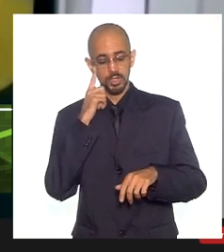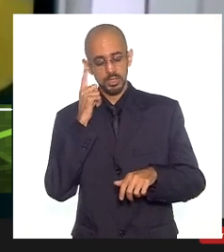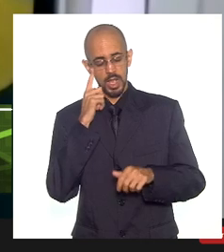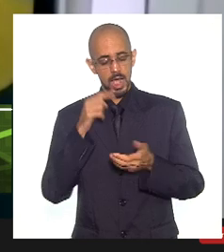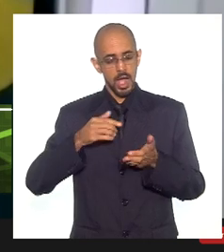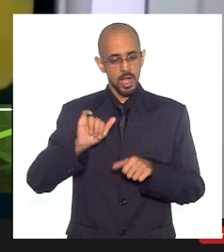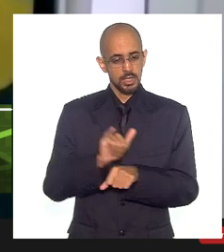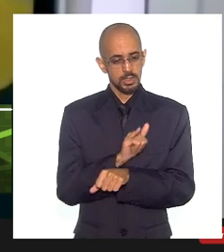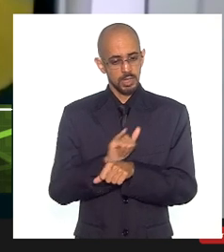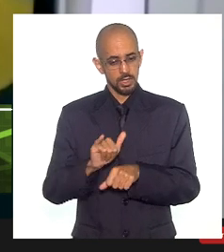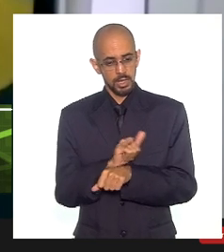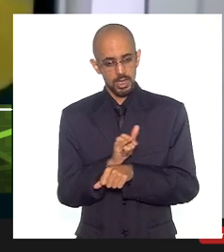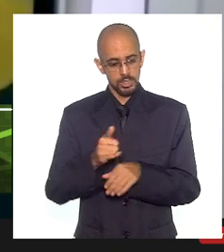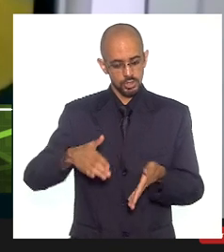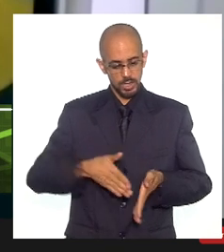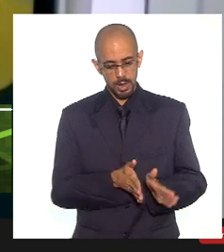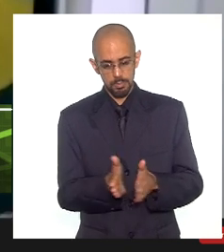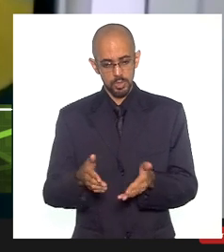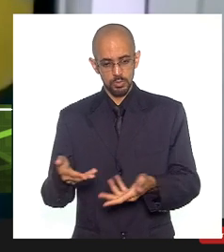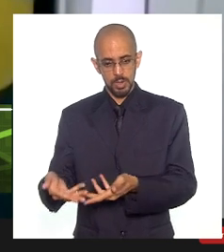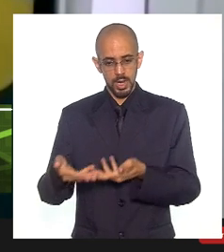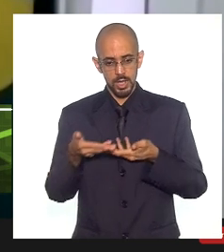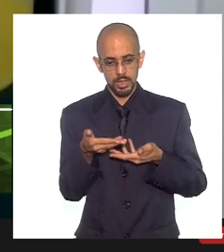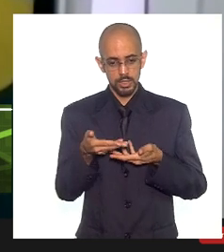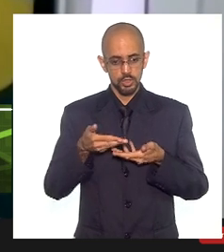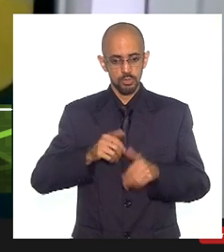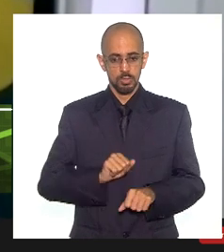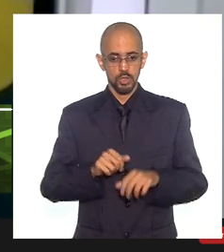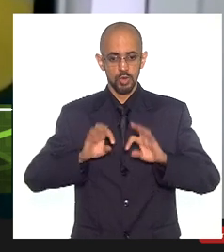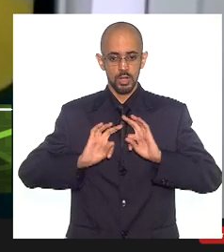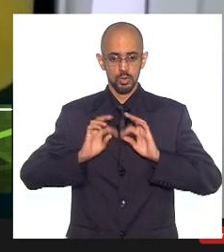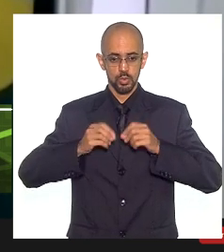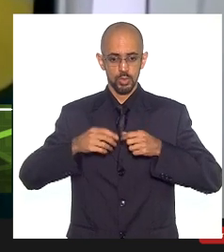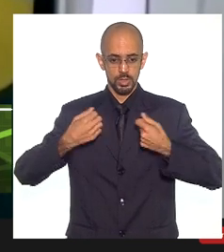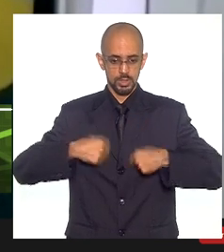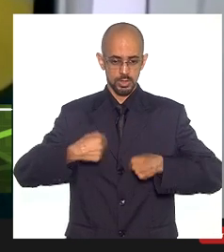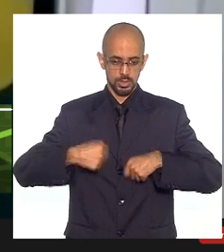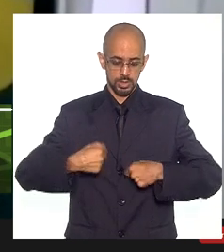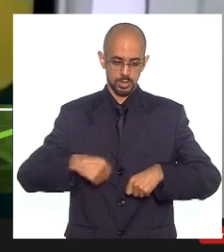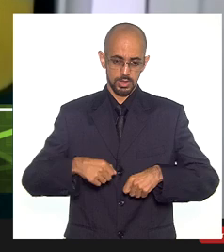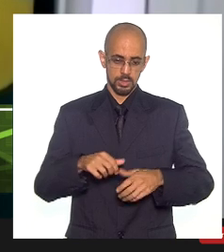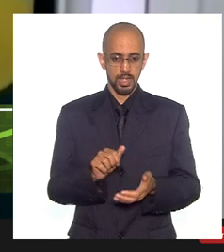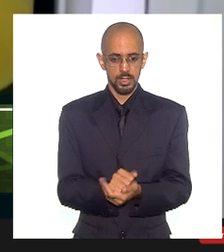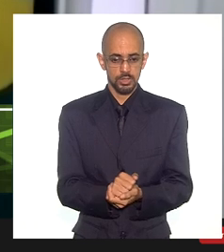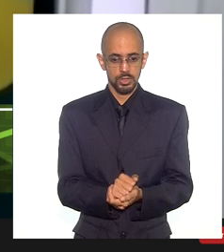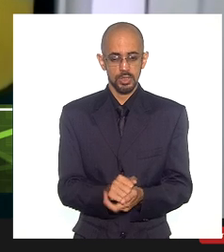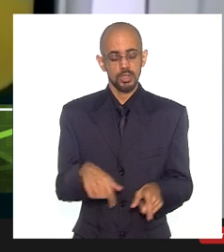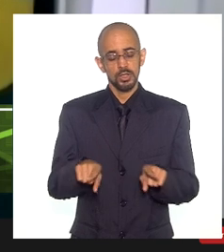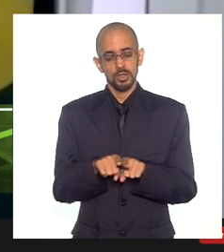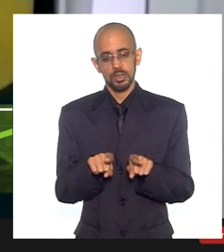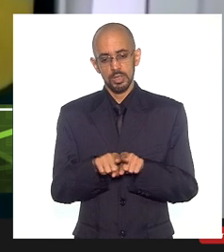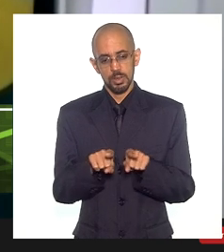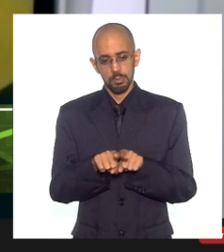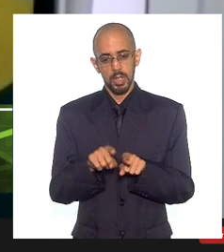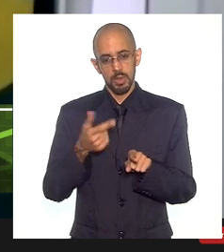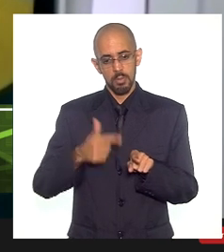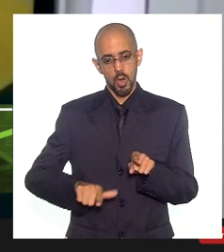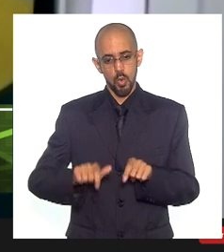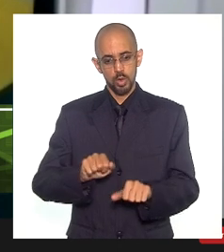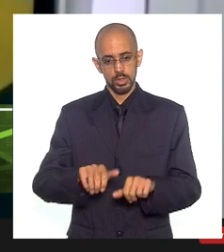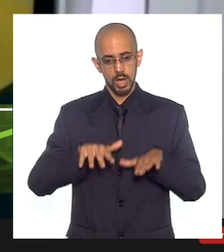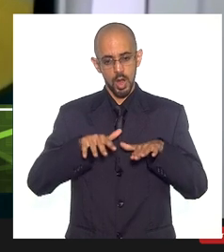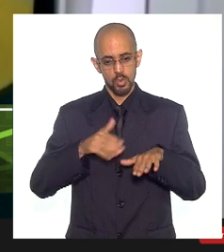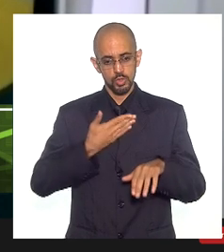relativos ao atendimento dessas demandas, ainda que parcialmente, e ao mesmo tempo há uma outra audiência